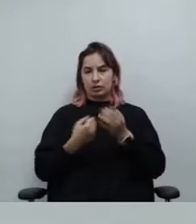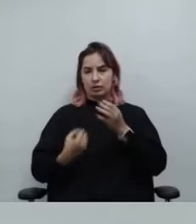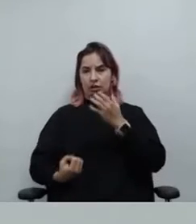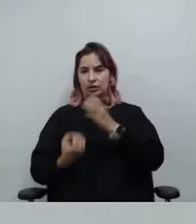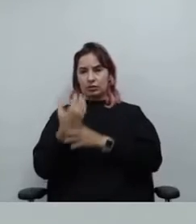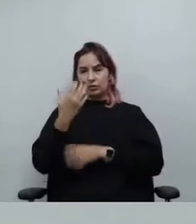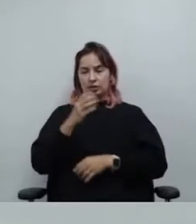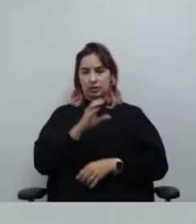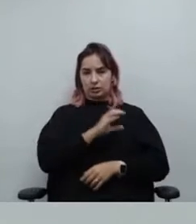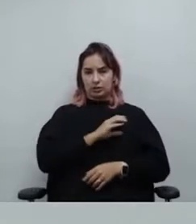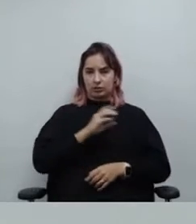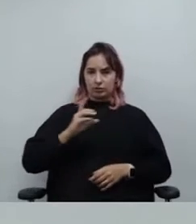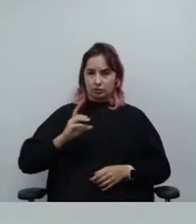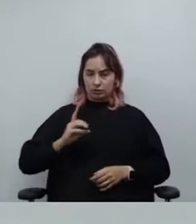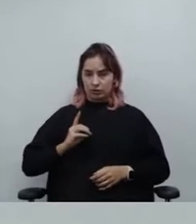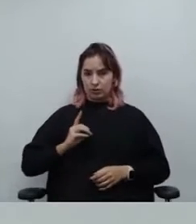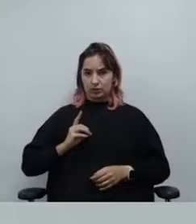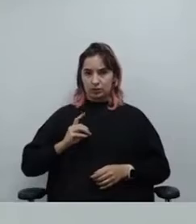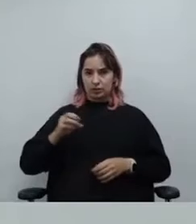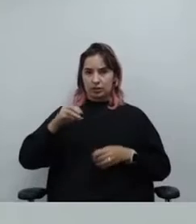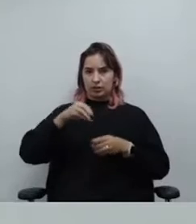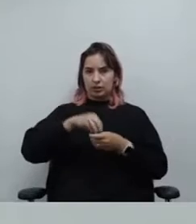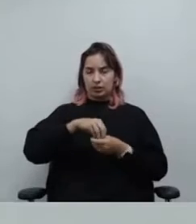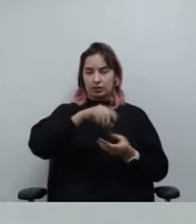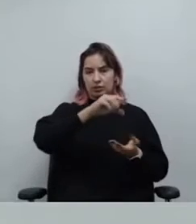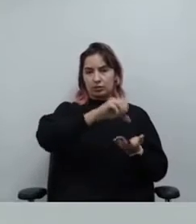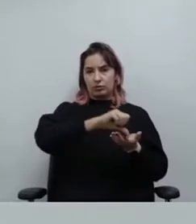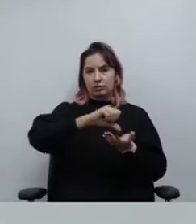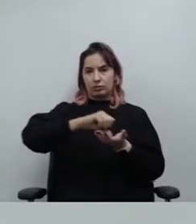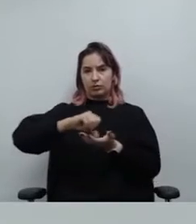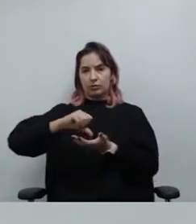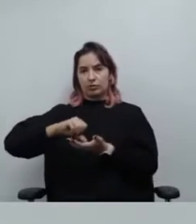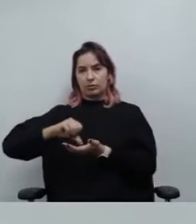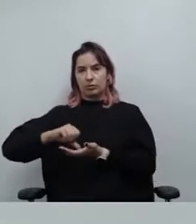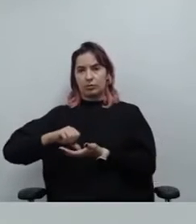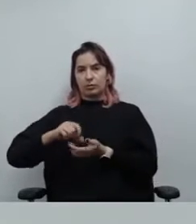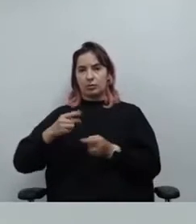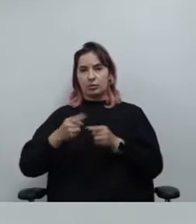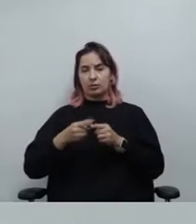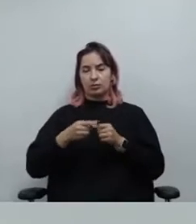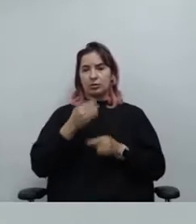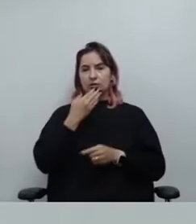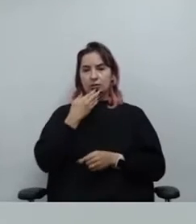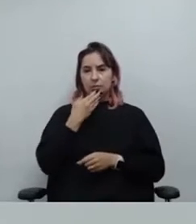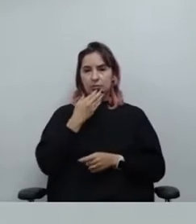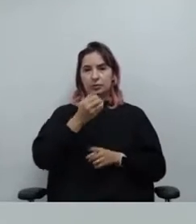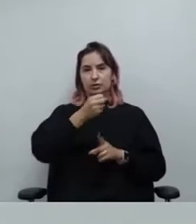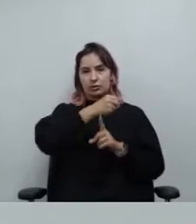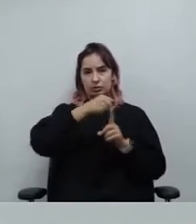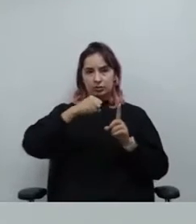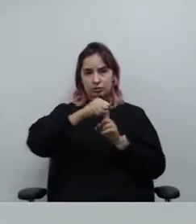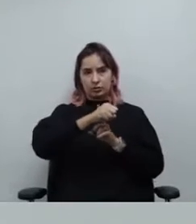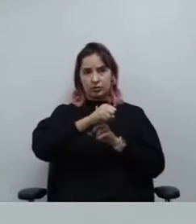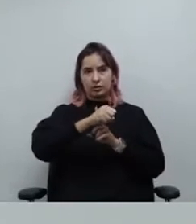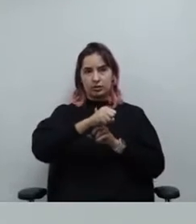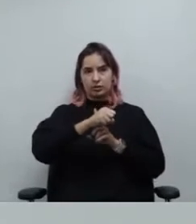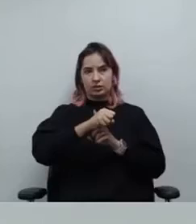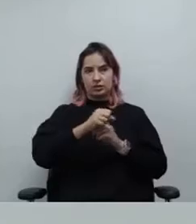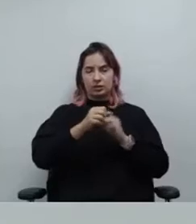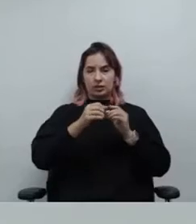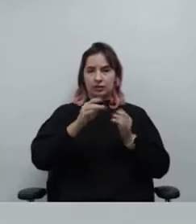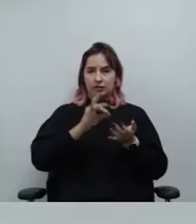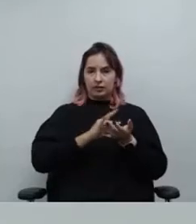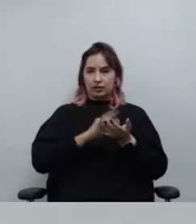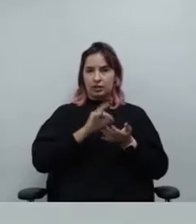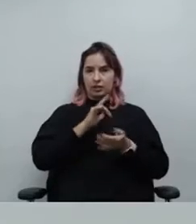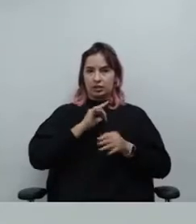de uma coordenação temática no âmbito do núcleo, porque a reivindicação social é de que, de fato, haja esse